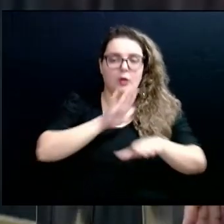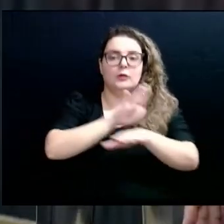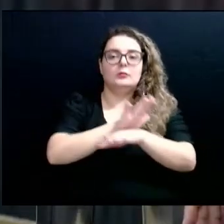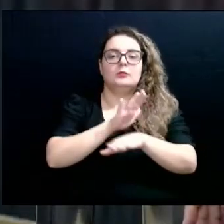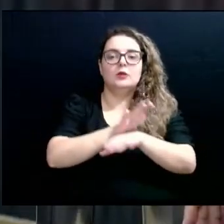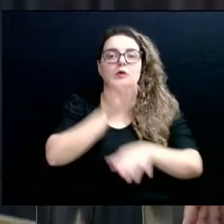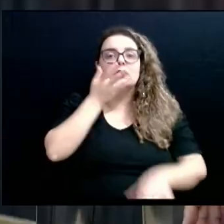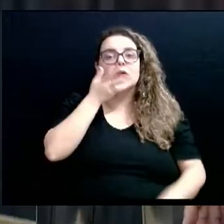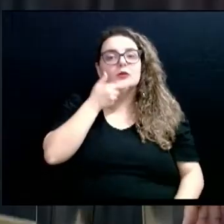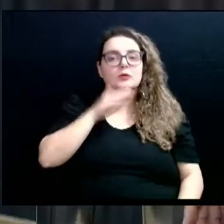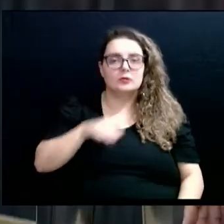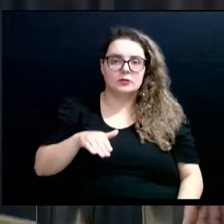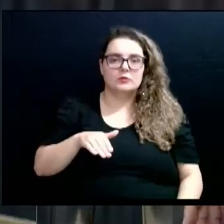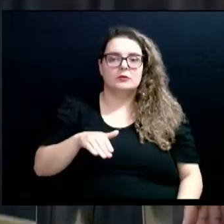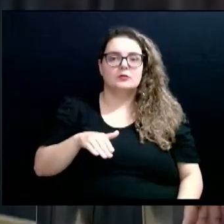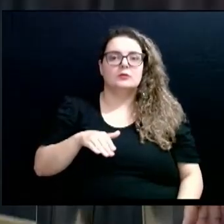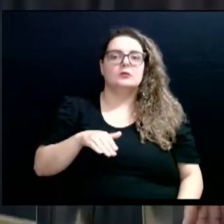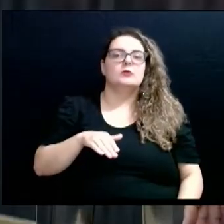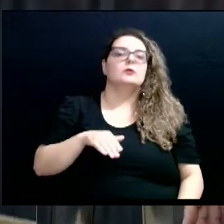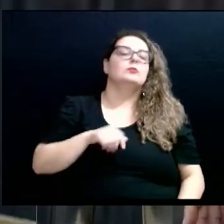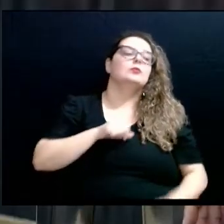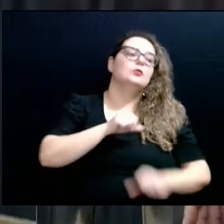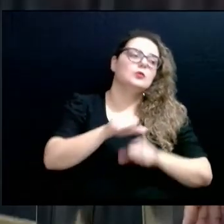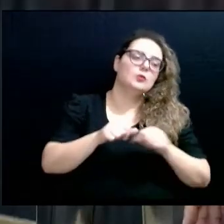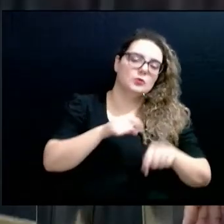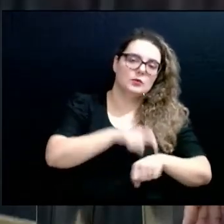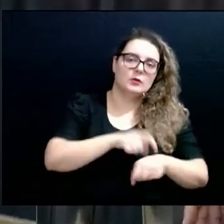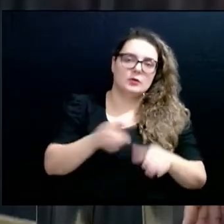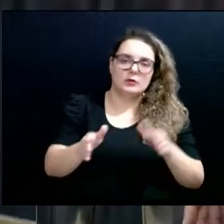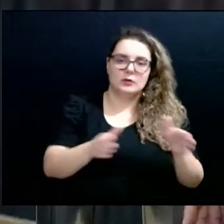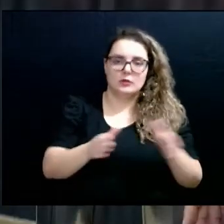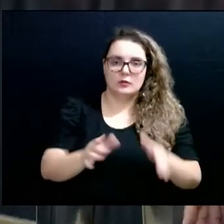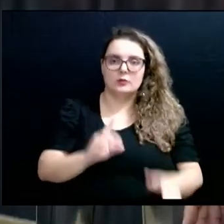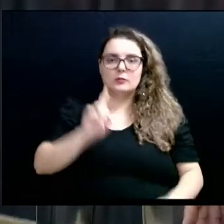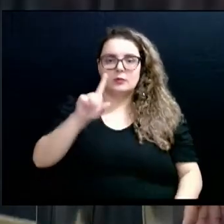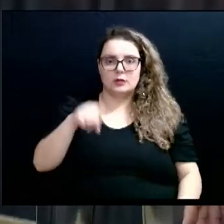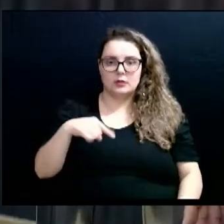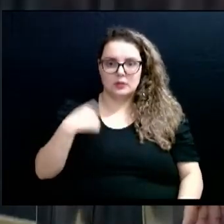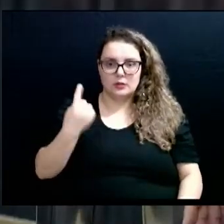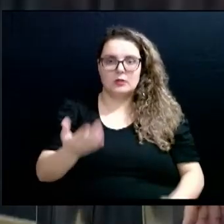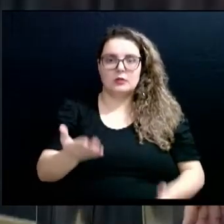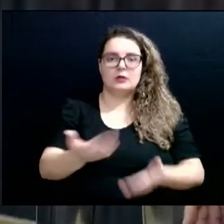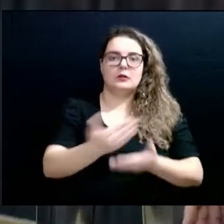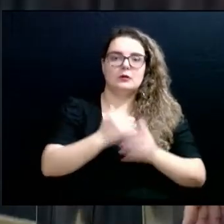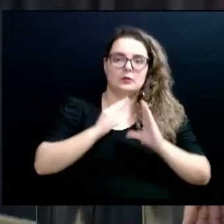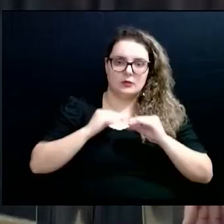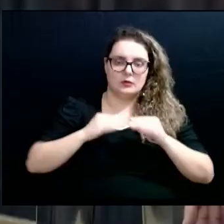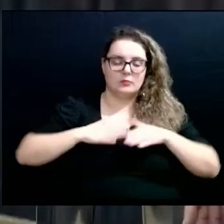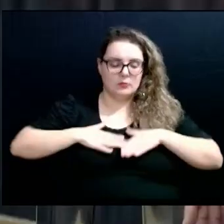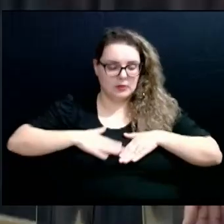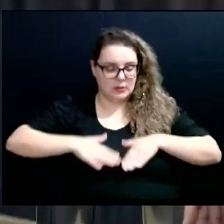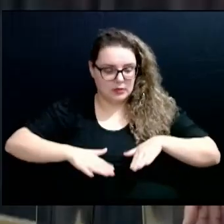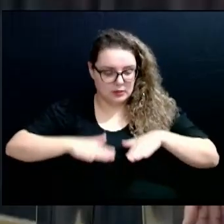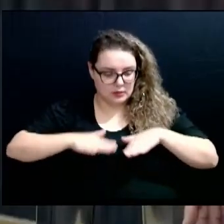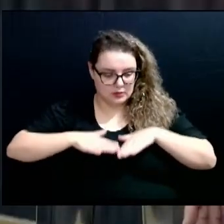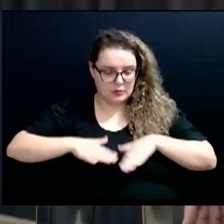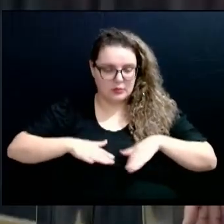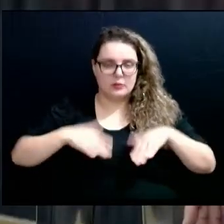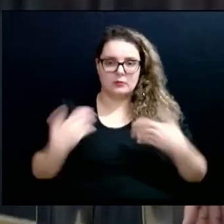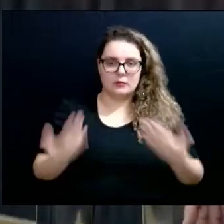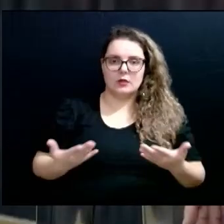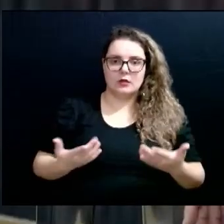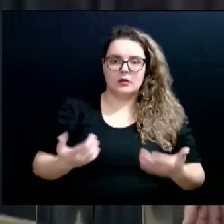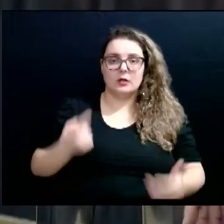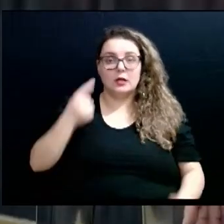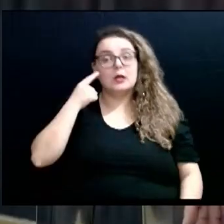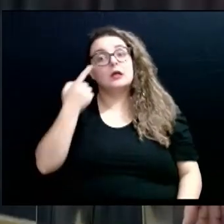tirá-la dessa situação, né? Para depois acolher e aí acalmá-la. Então, assim, esse seria o ideal,